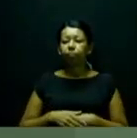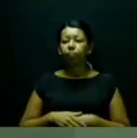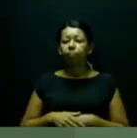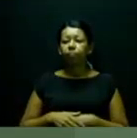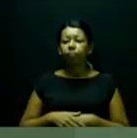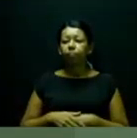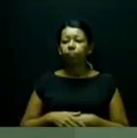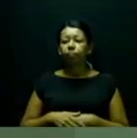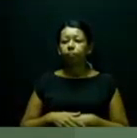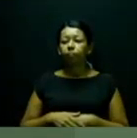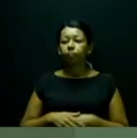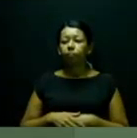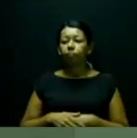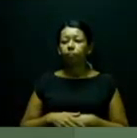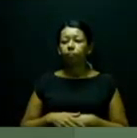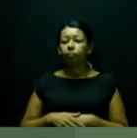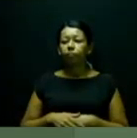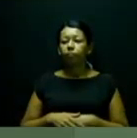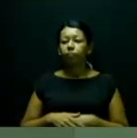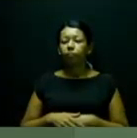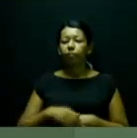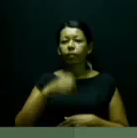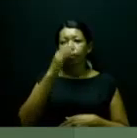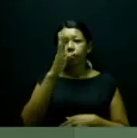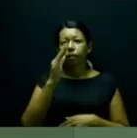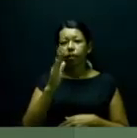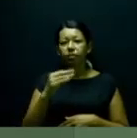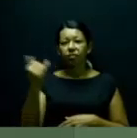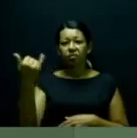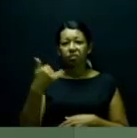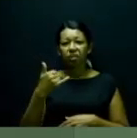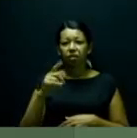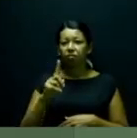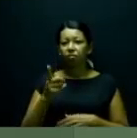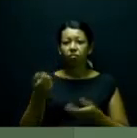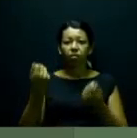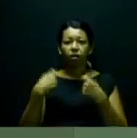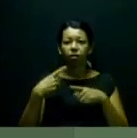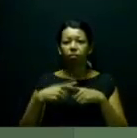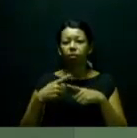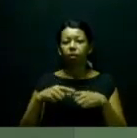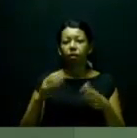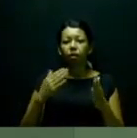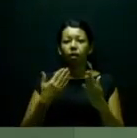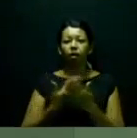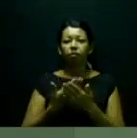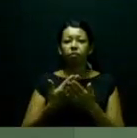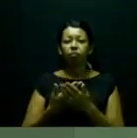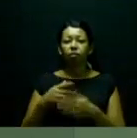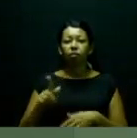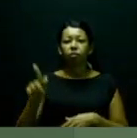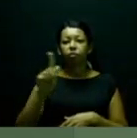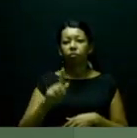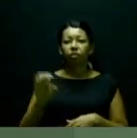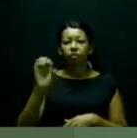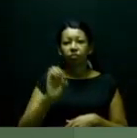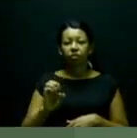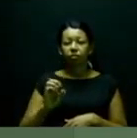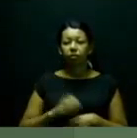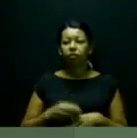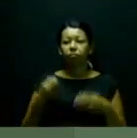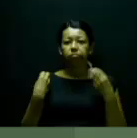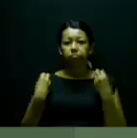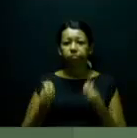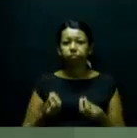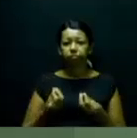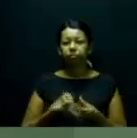do município, uma bandeira nacional, eles me disseram que não dariam porque a escola é do governo do estado. Que governo vingativo e fraco,